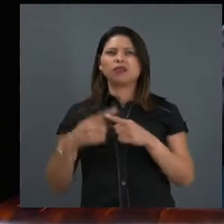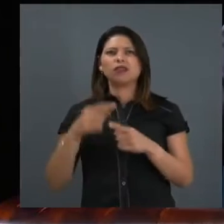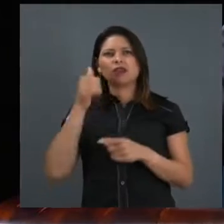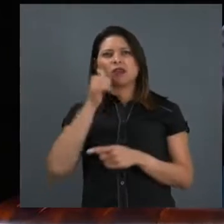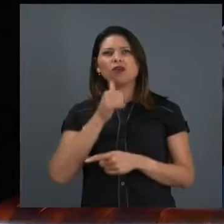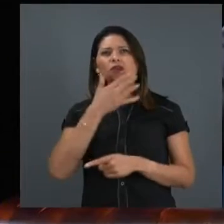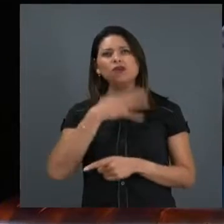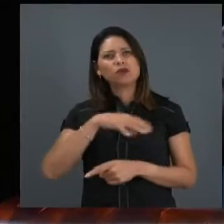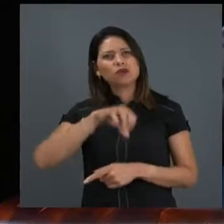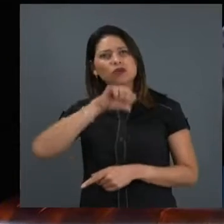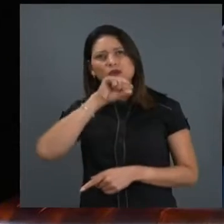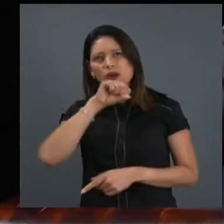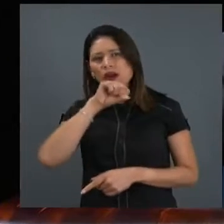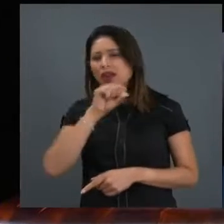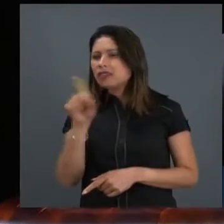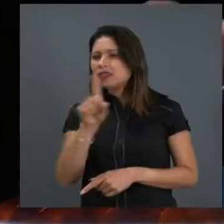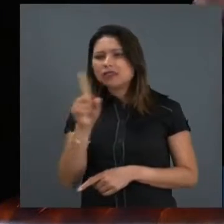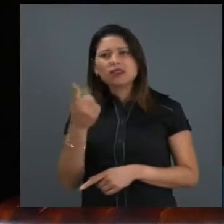Calcule